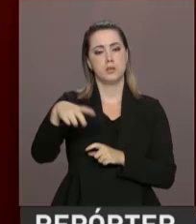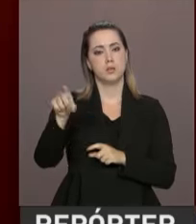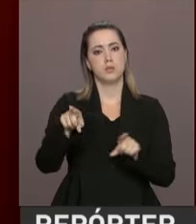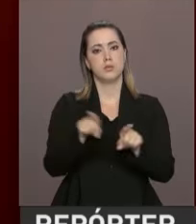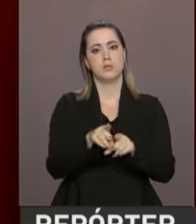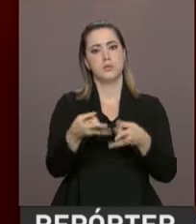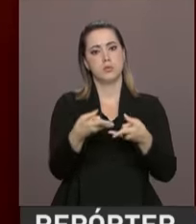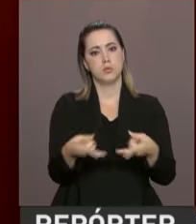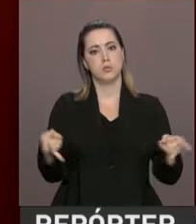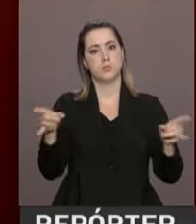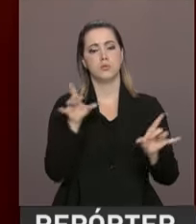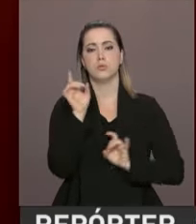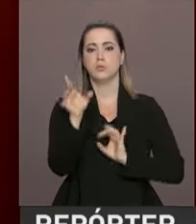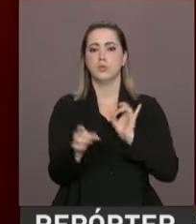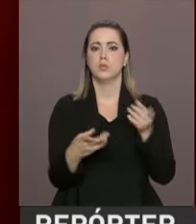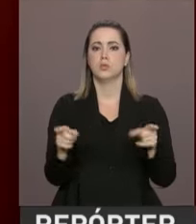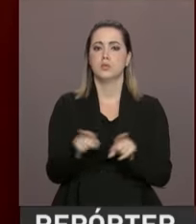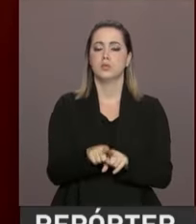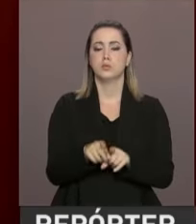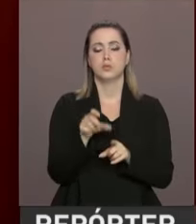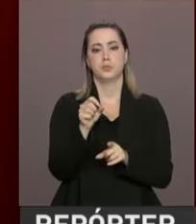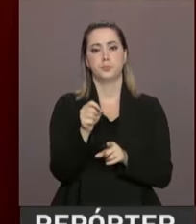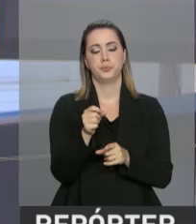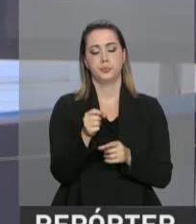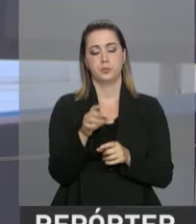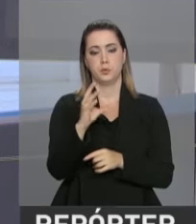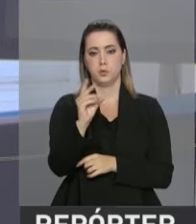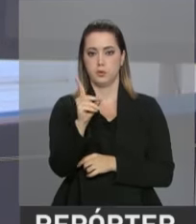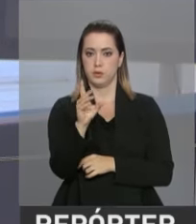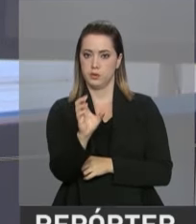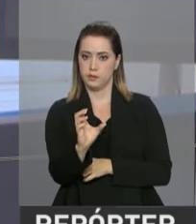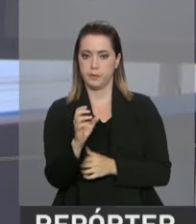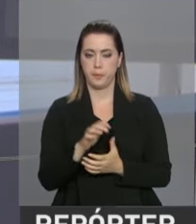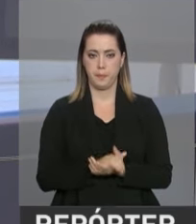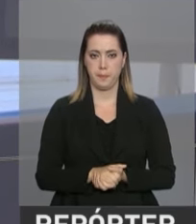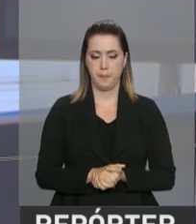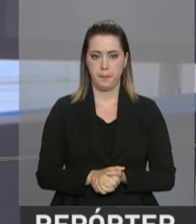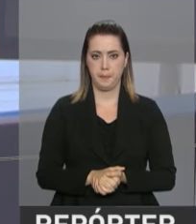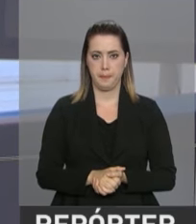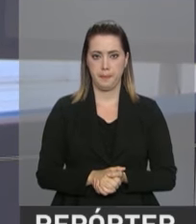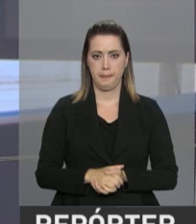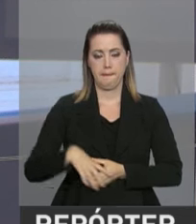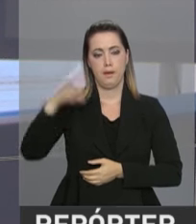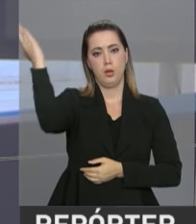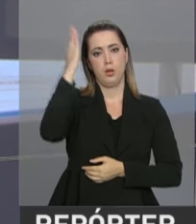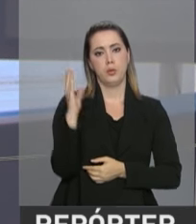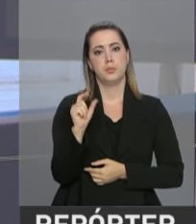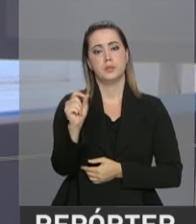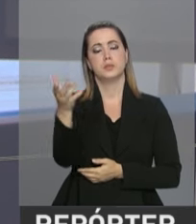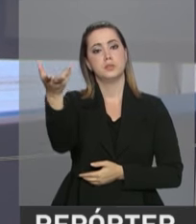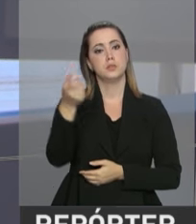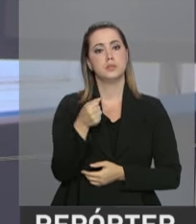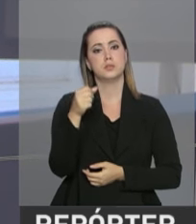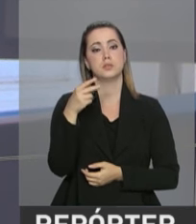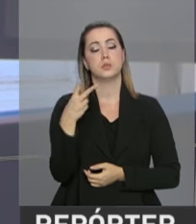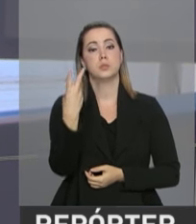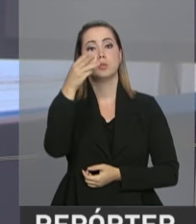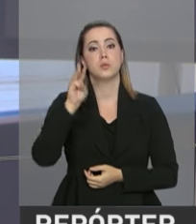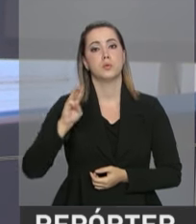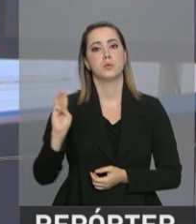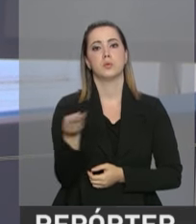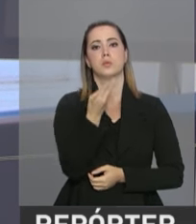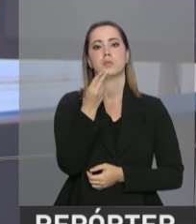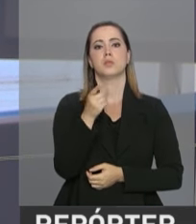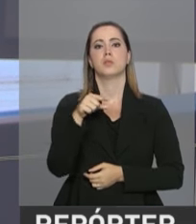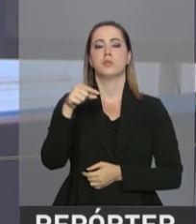especial e o próprio crédito de direto ao consumidor o Brasil recebeu 2.83 mil